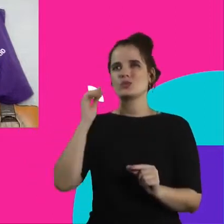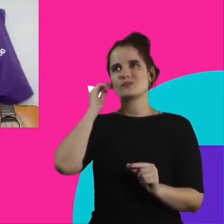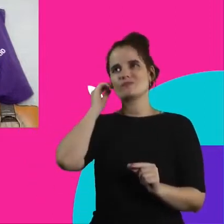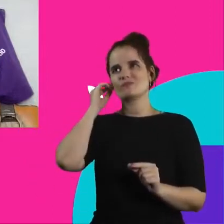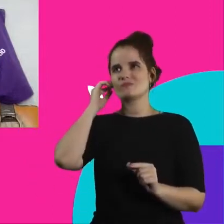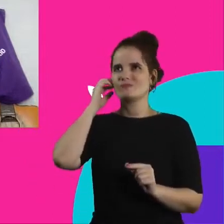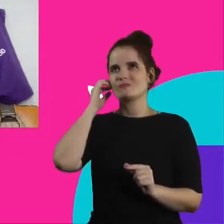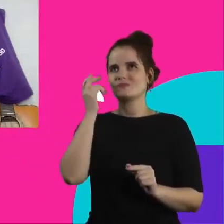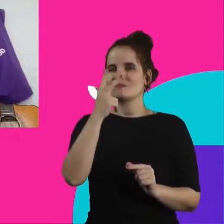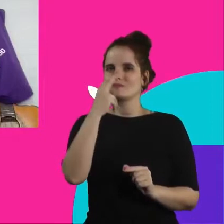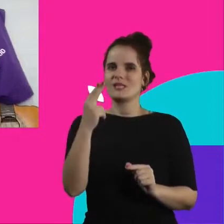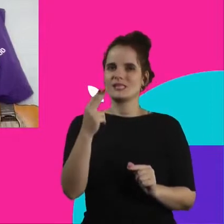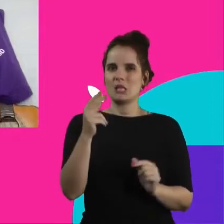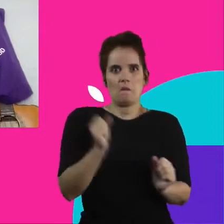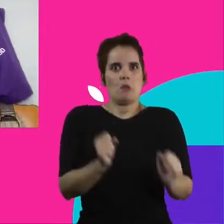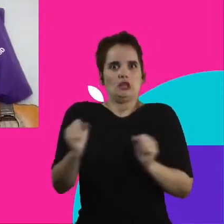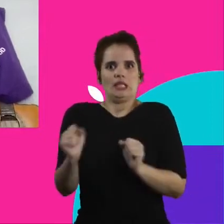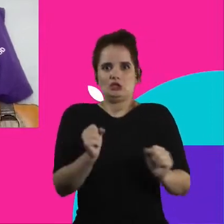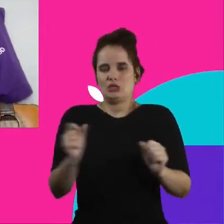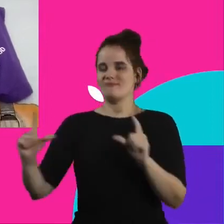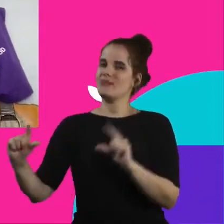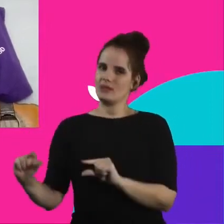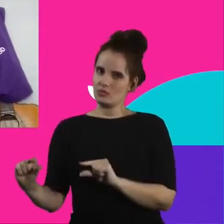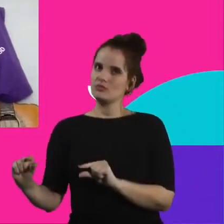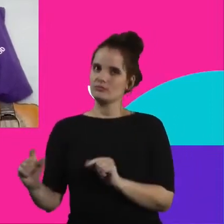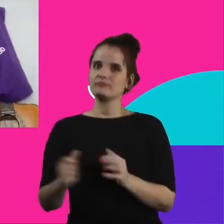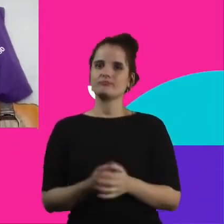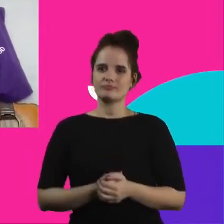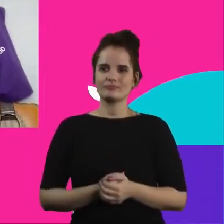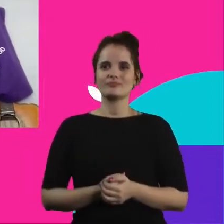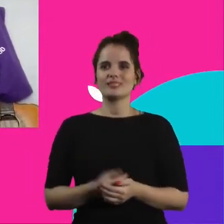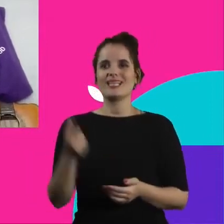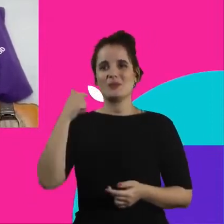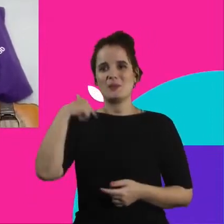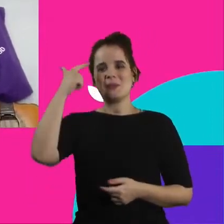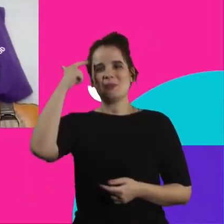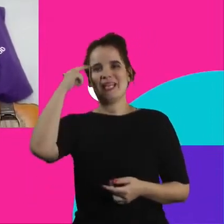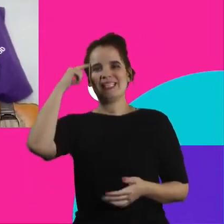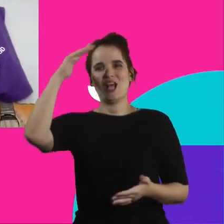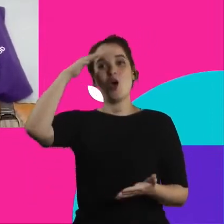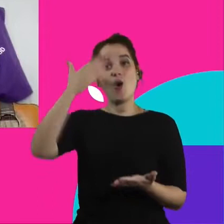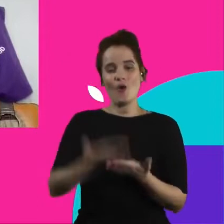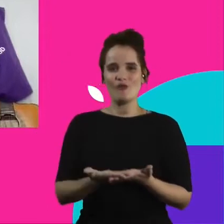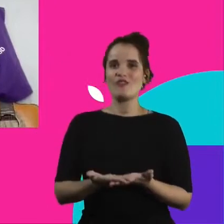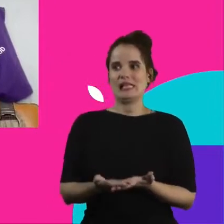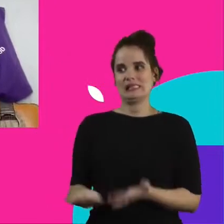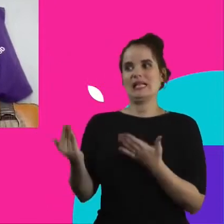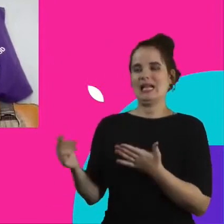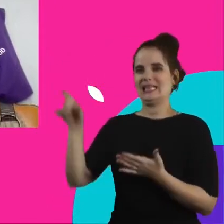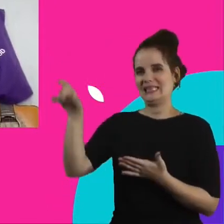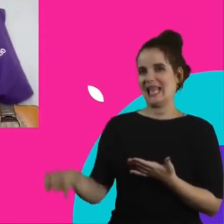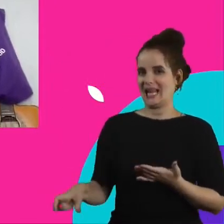potentes por si só do que as pessoas imaginam. A força delas vem da confiança nelas, né? E aí a gente